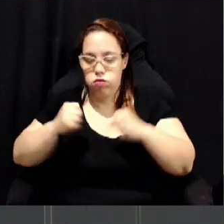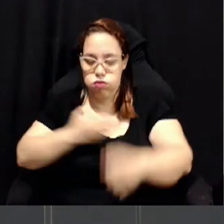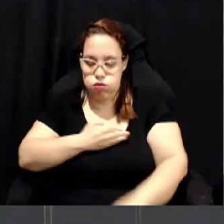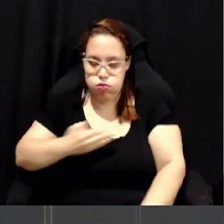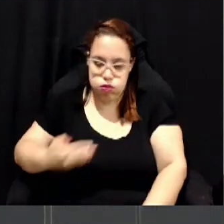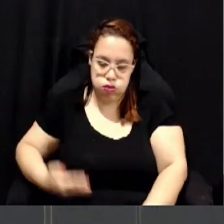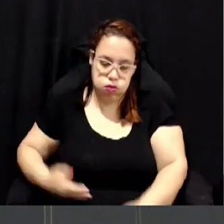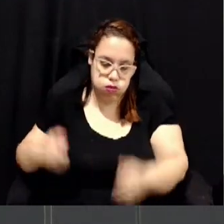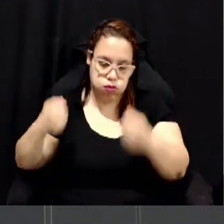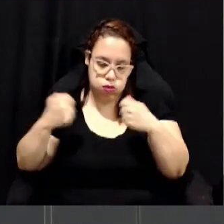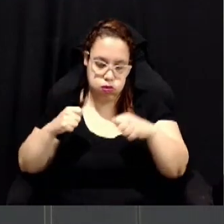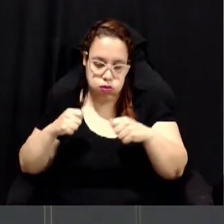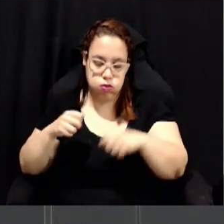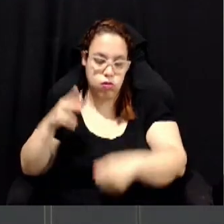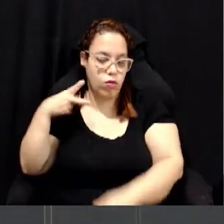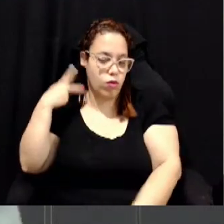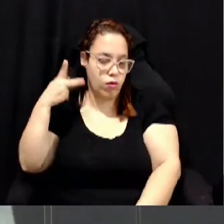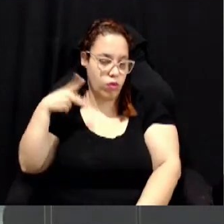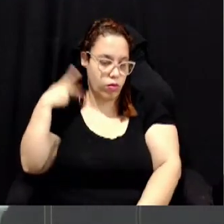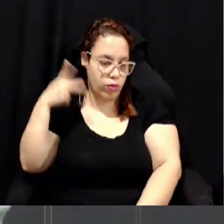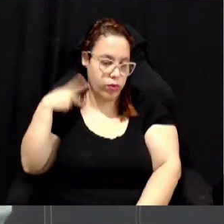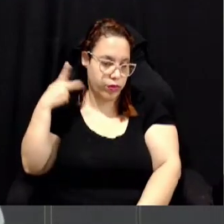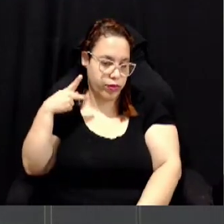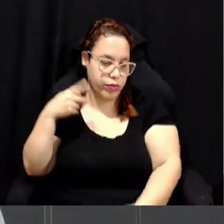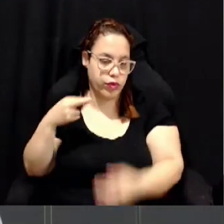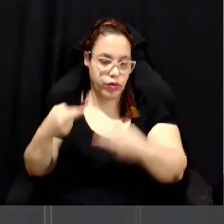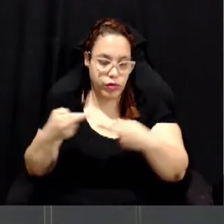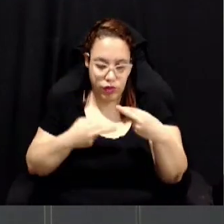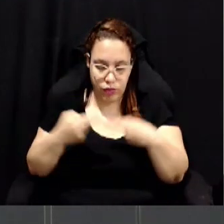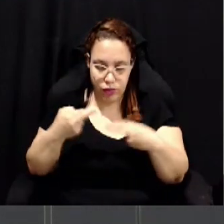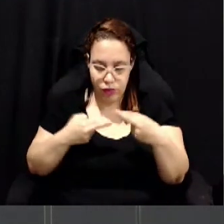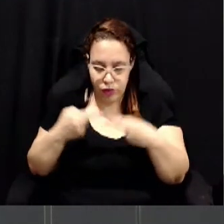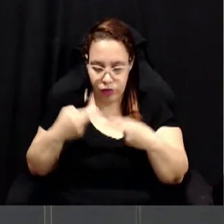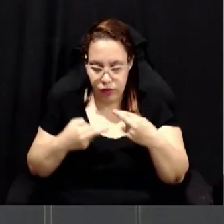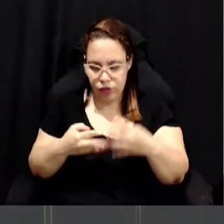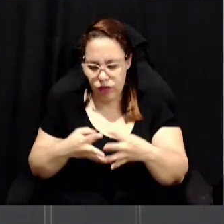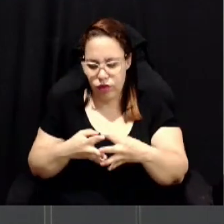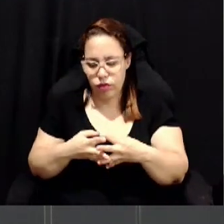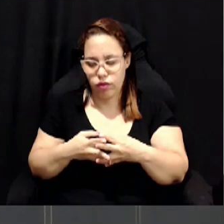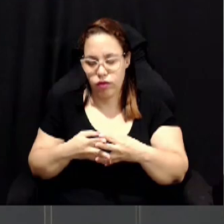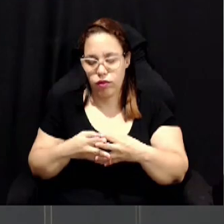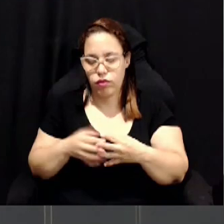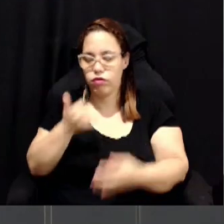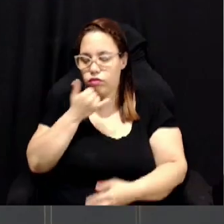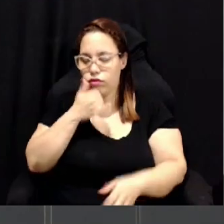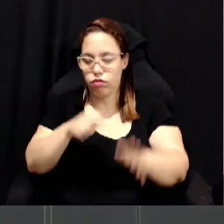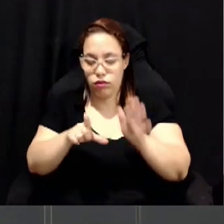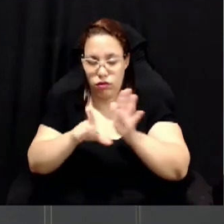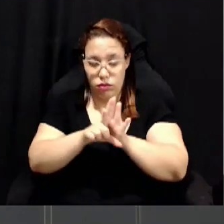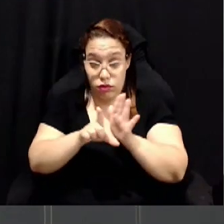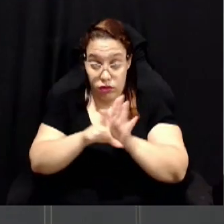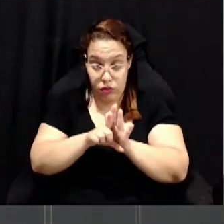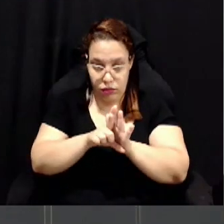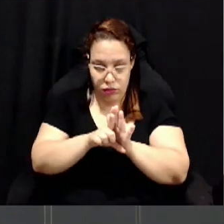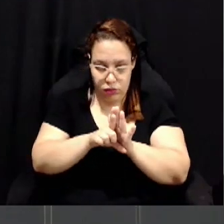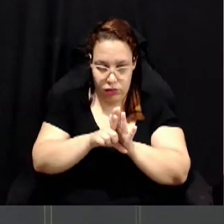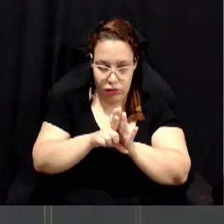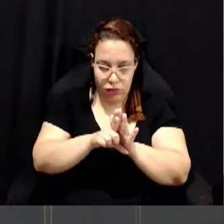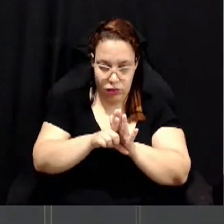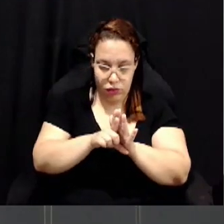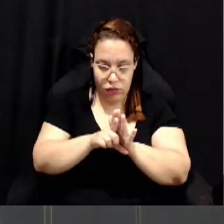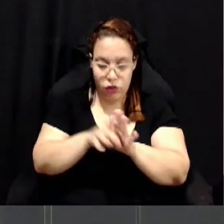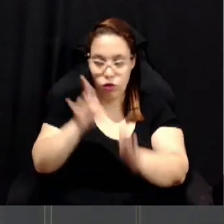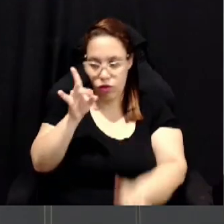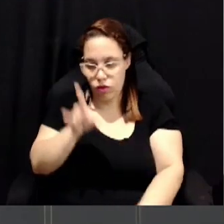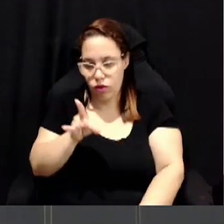do parlamentar para cutucar, para fiscalizar, para propor leis que vão de fato ser eficientes, né, e vão